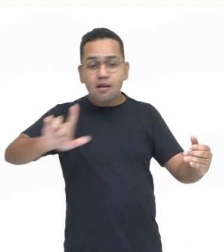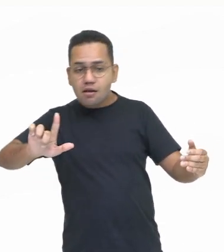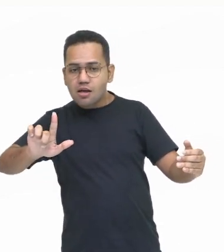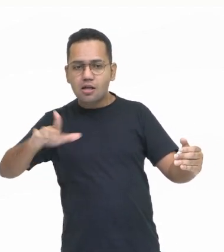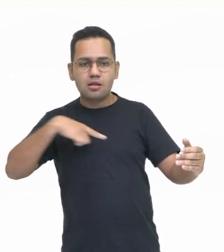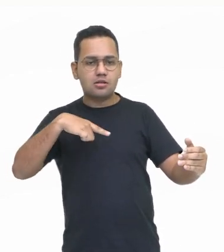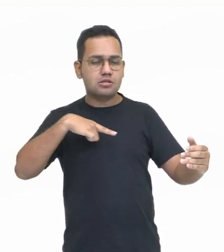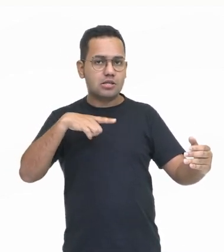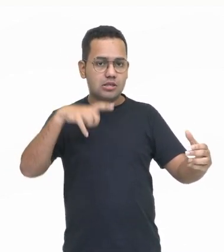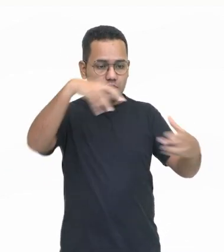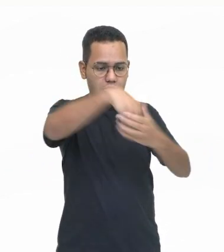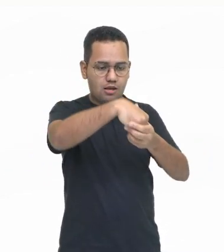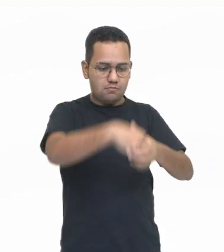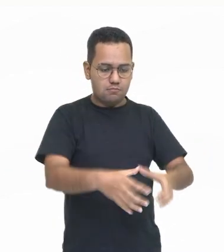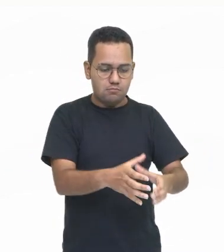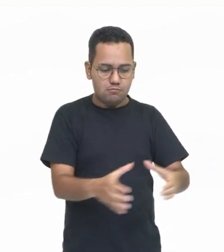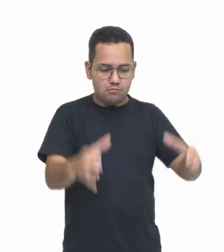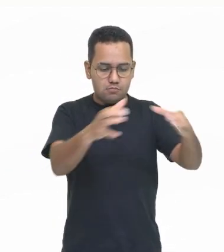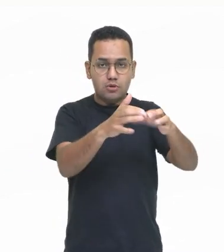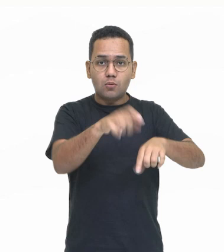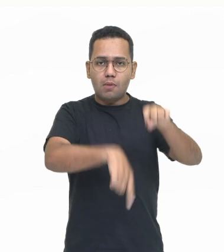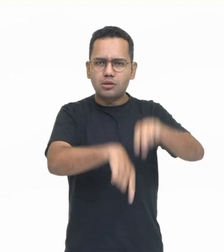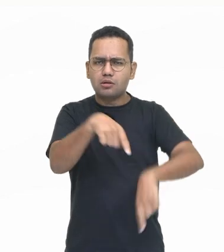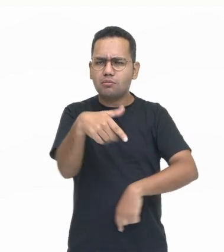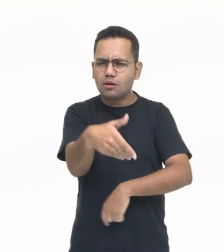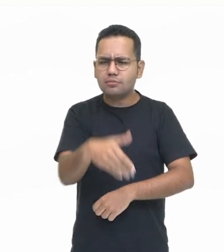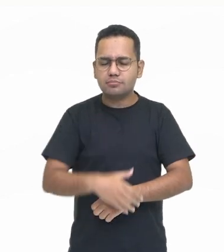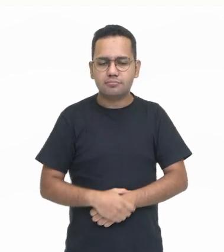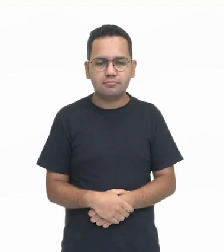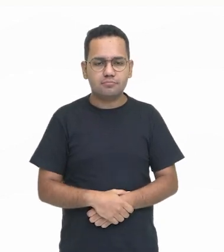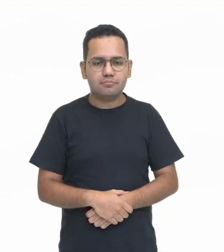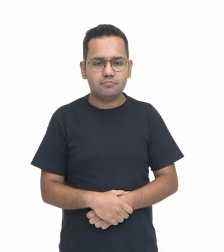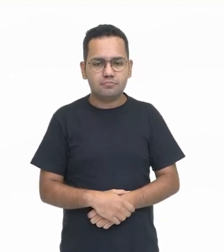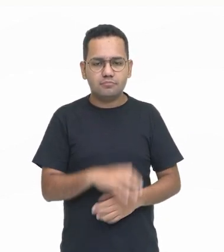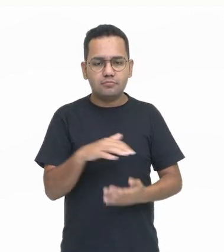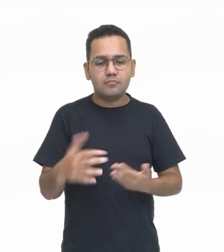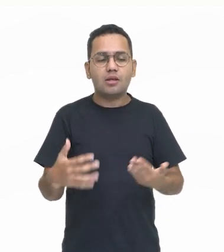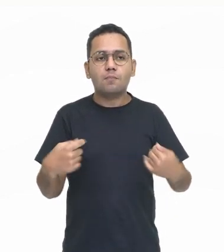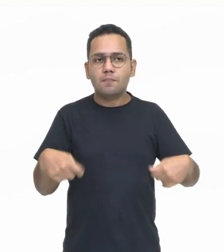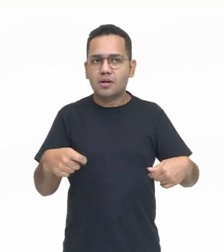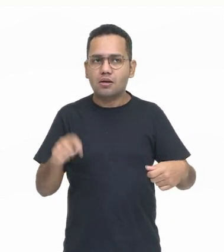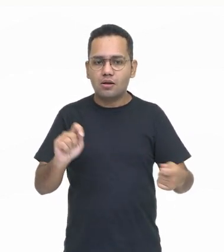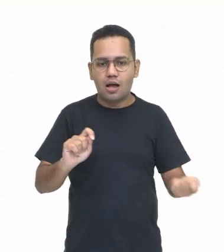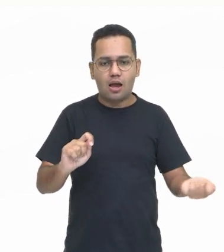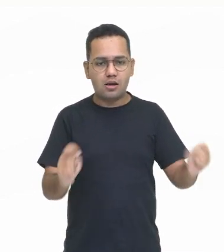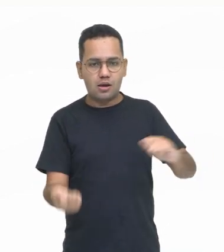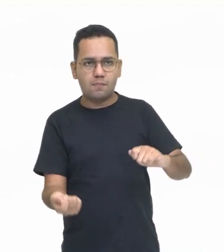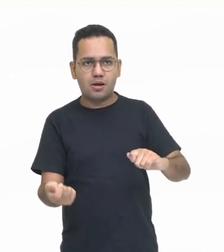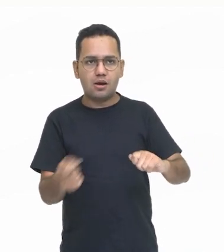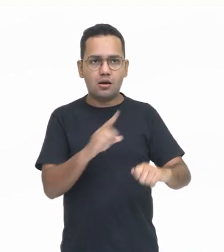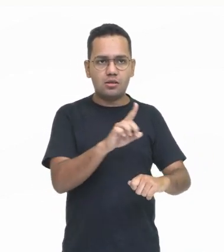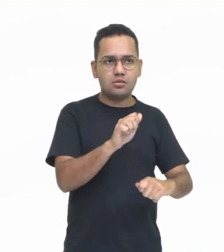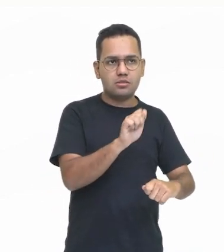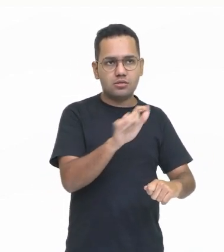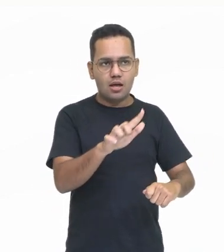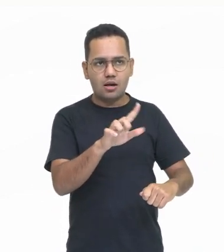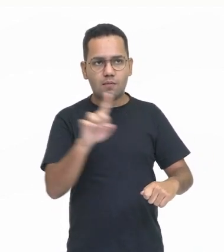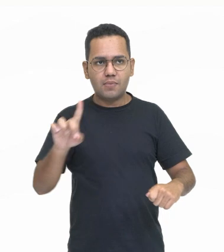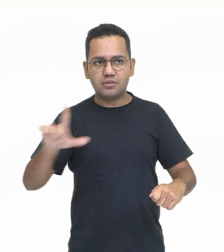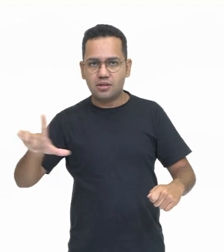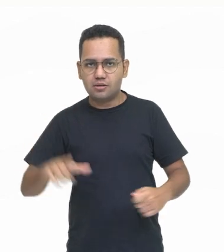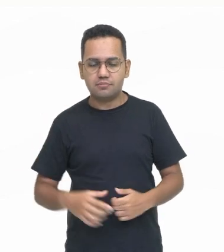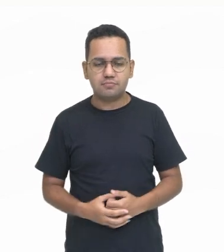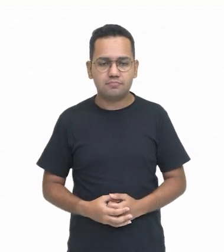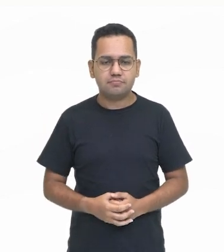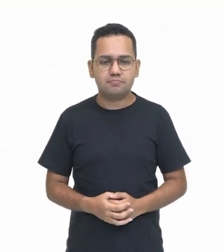de vinho há no barril? Ele quer que transforme, ó, de decalitro para decilitro. Perceba que a nossa unidade que ele quer que